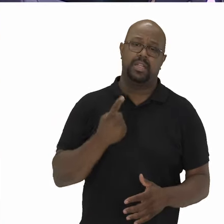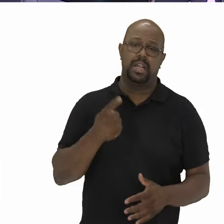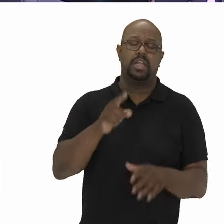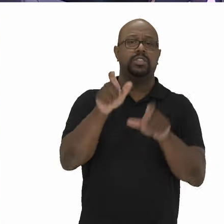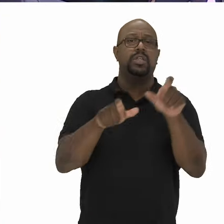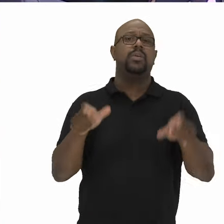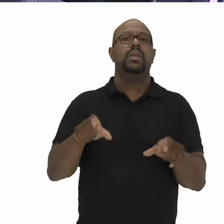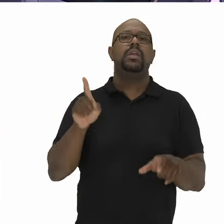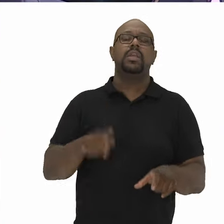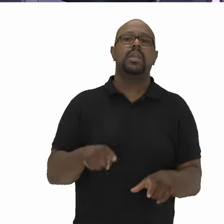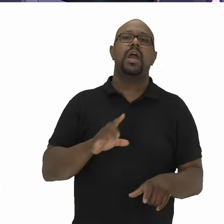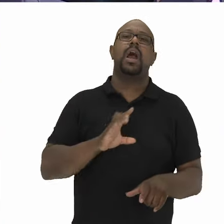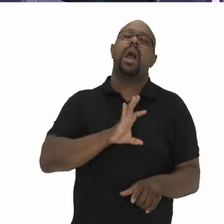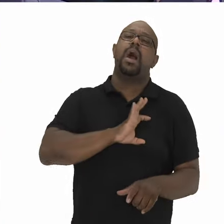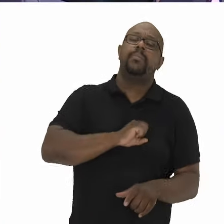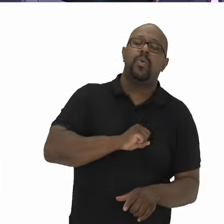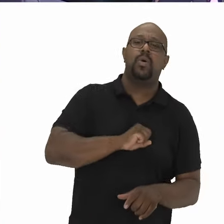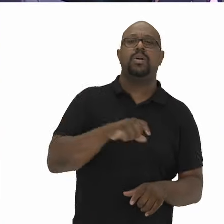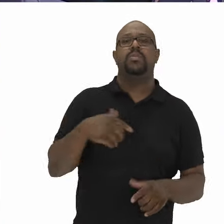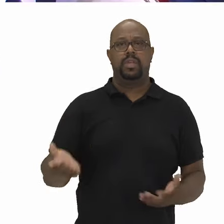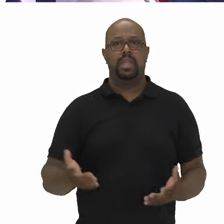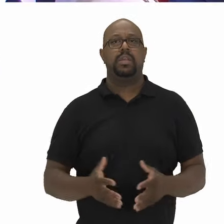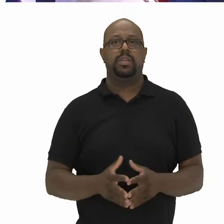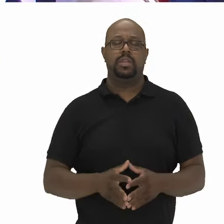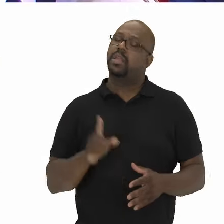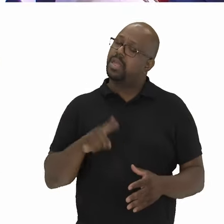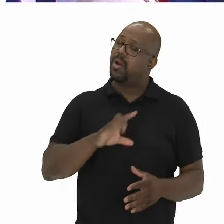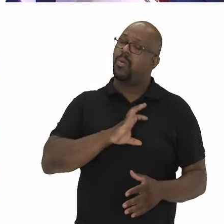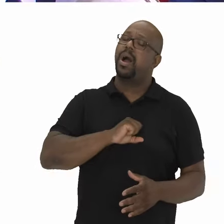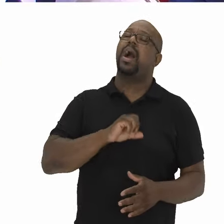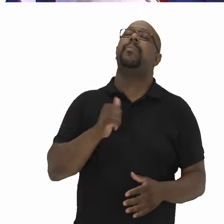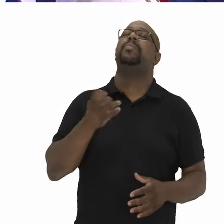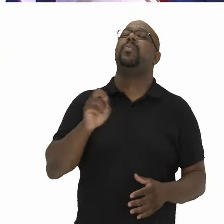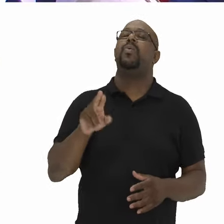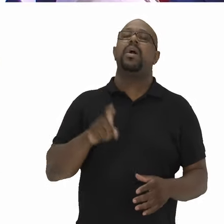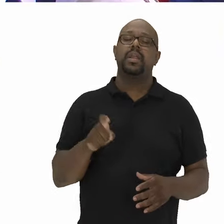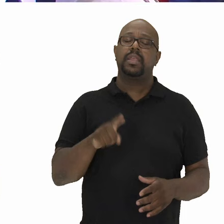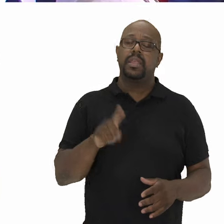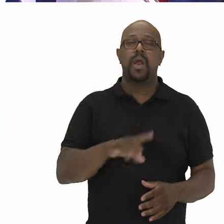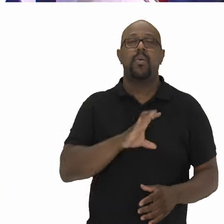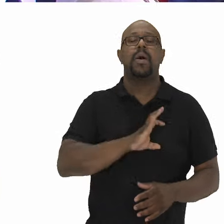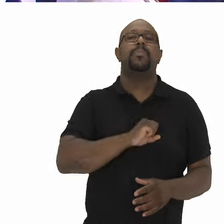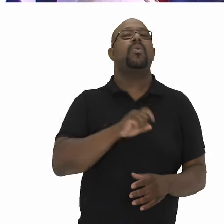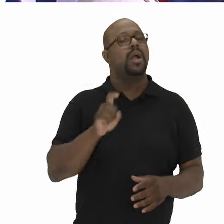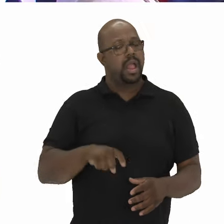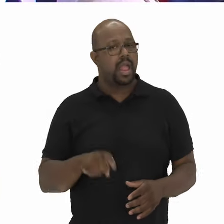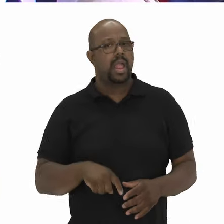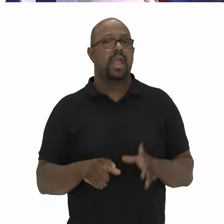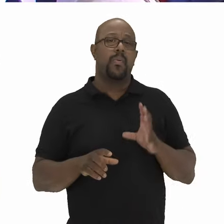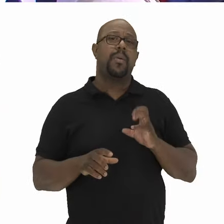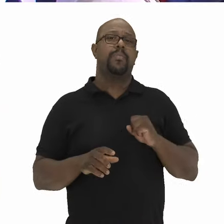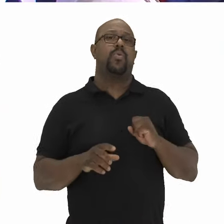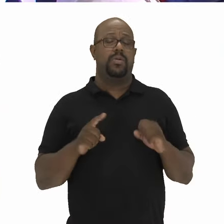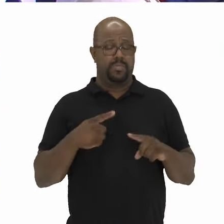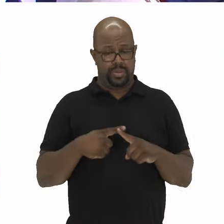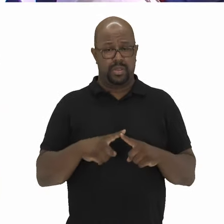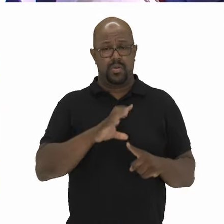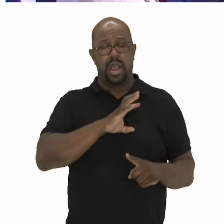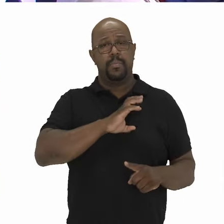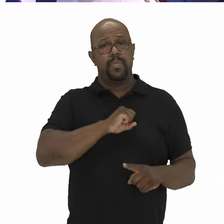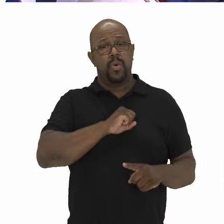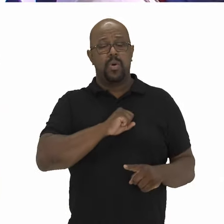individualidade de alguém que é amor de alguém né Isso é o amor é isso né que é o amor né É o